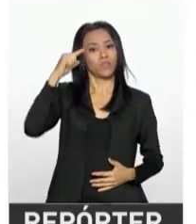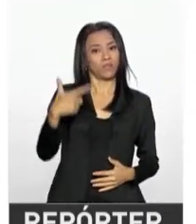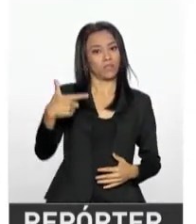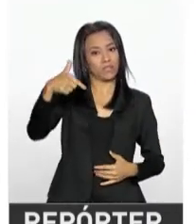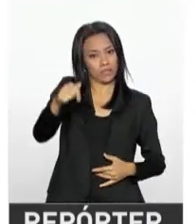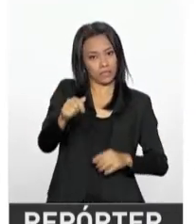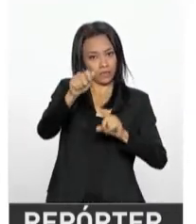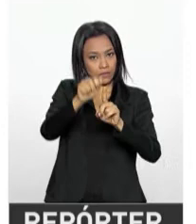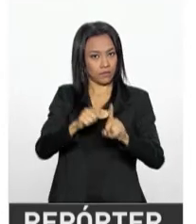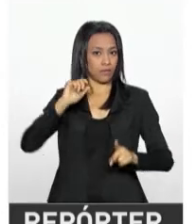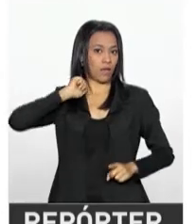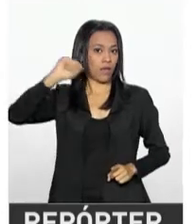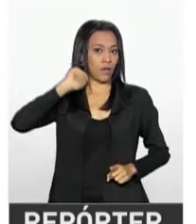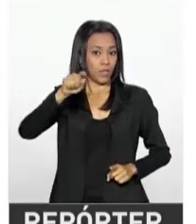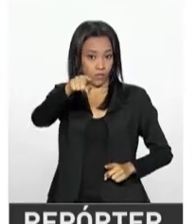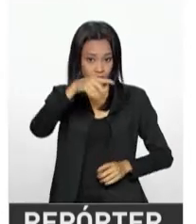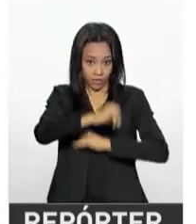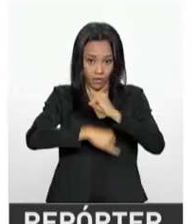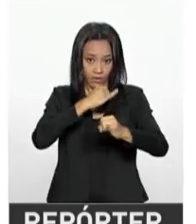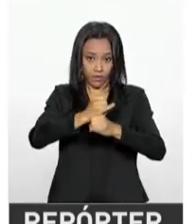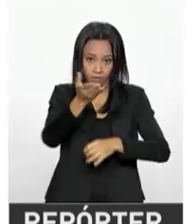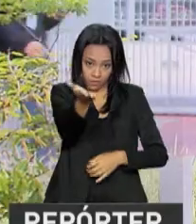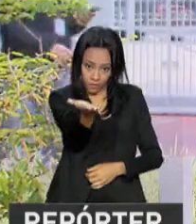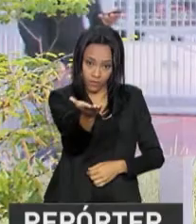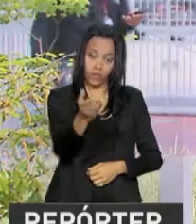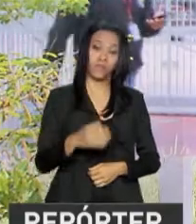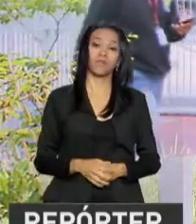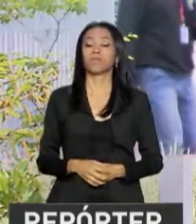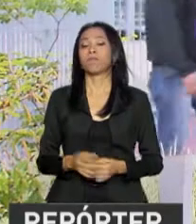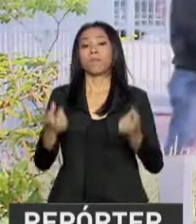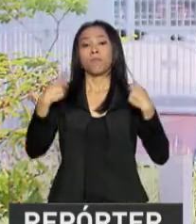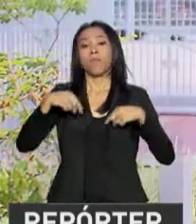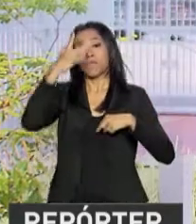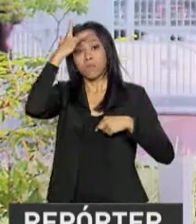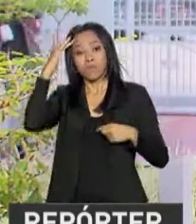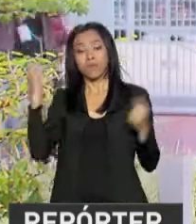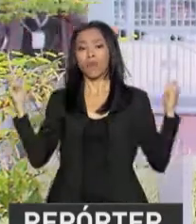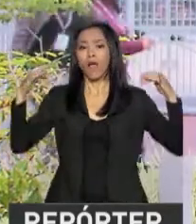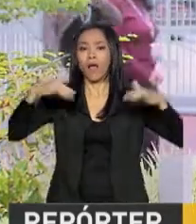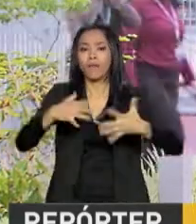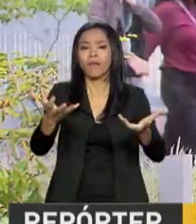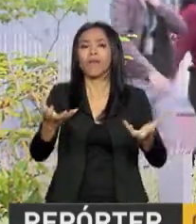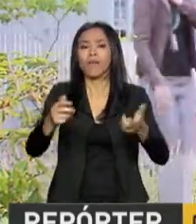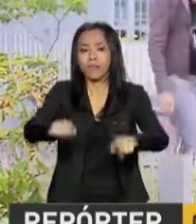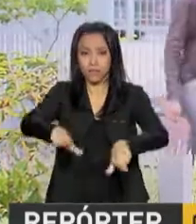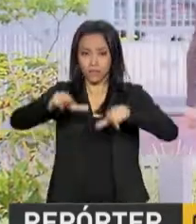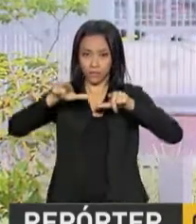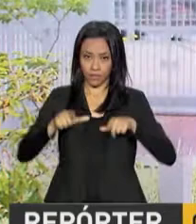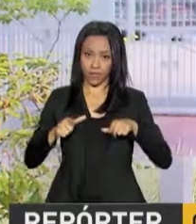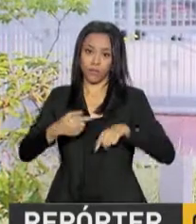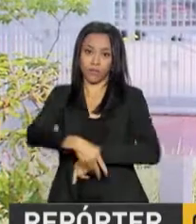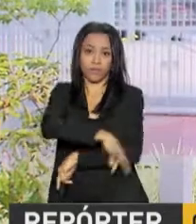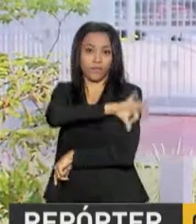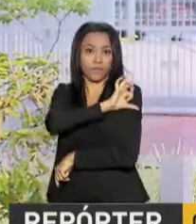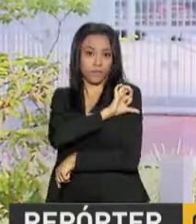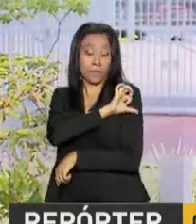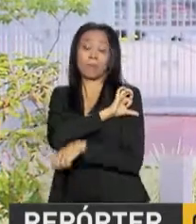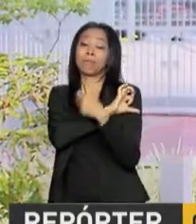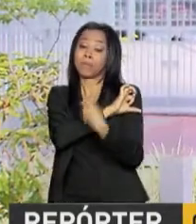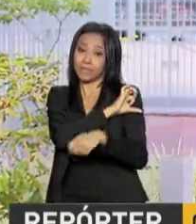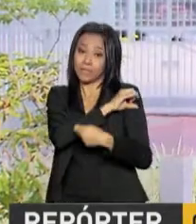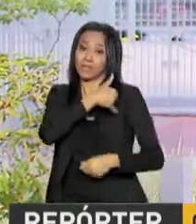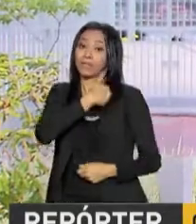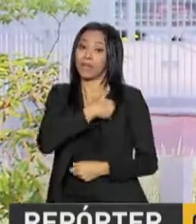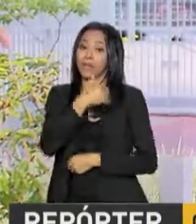de abril na página do exame na internet os candidatos que buscam a certificação do ensino fundamental precisam ter